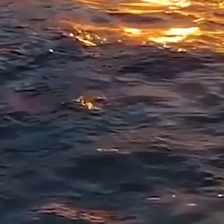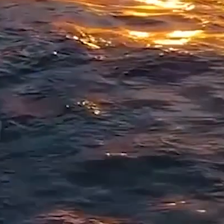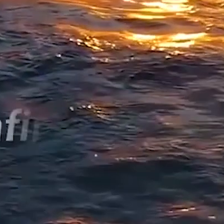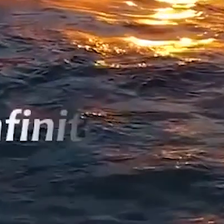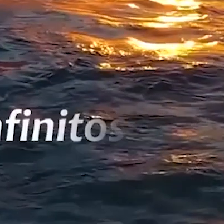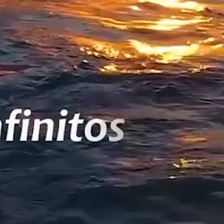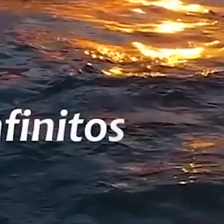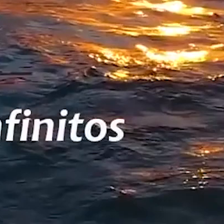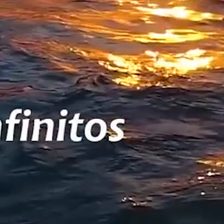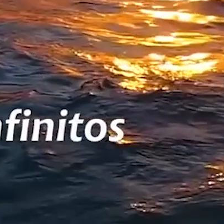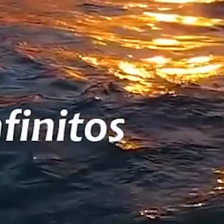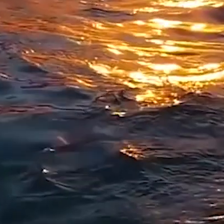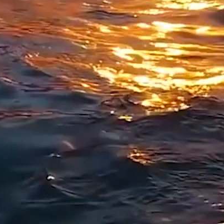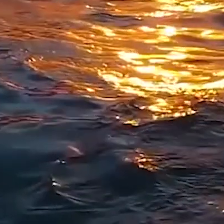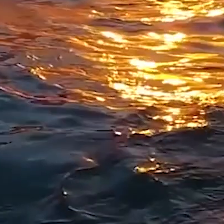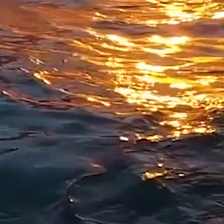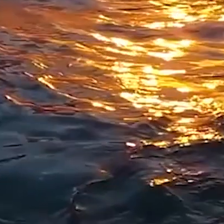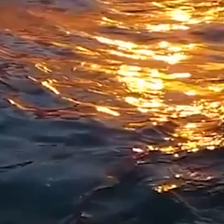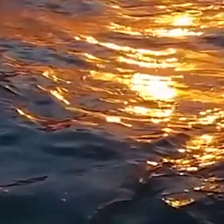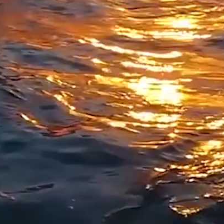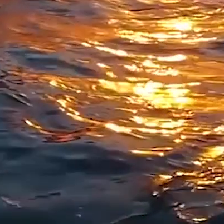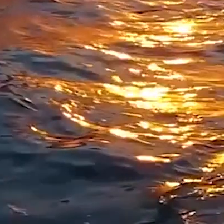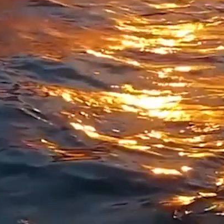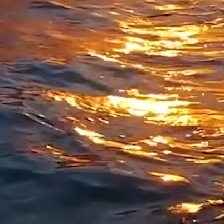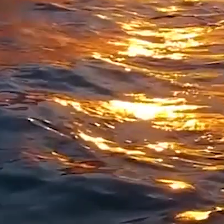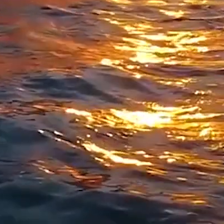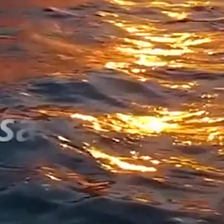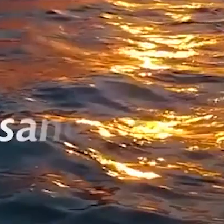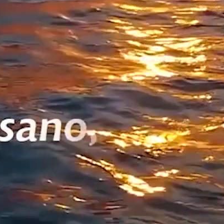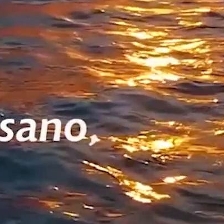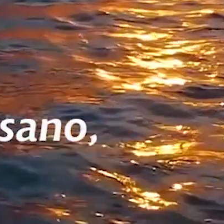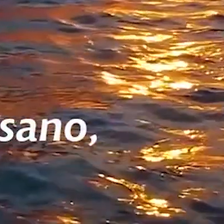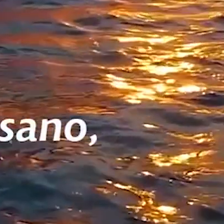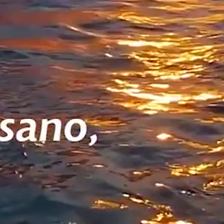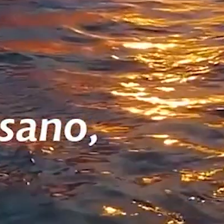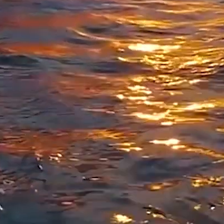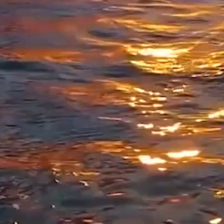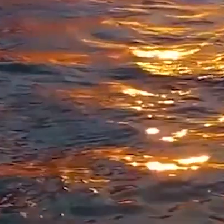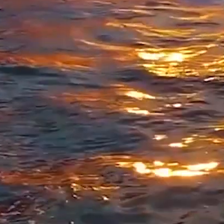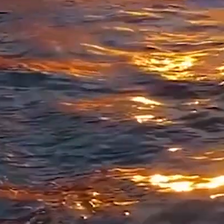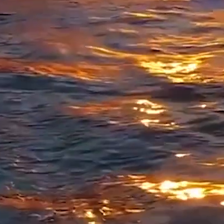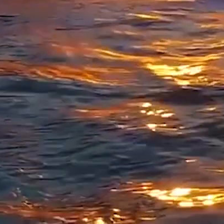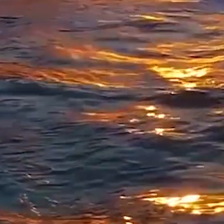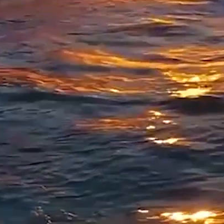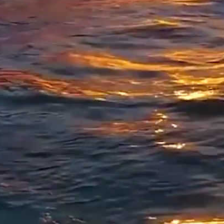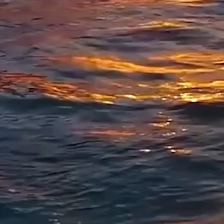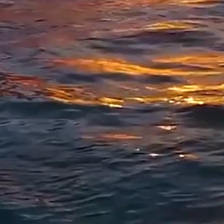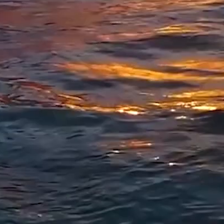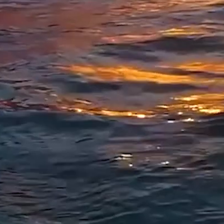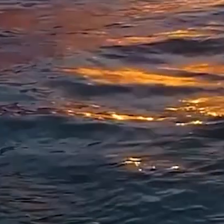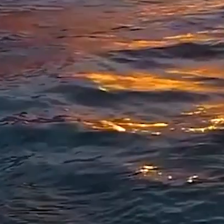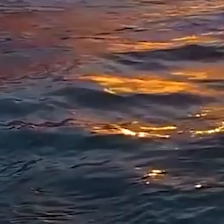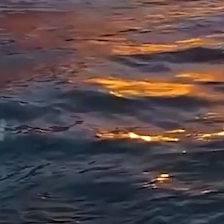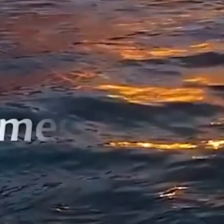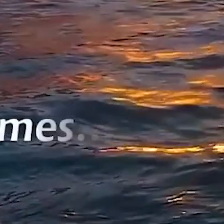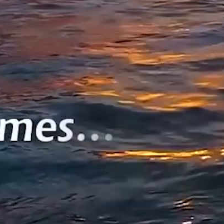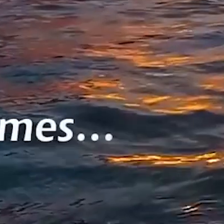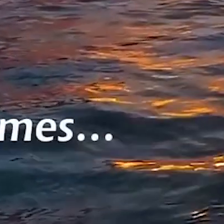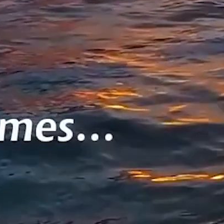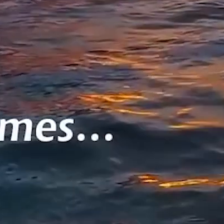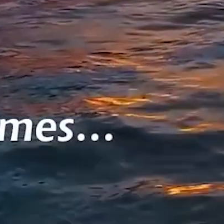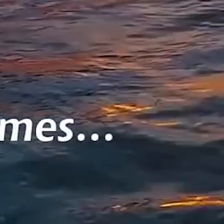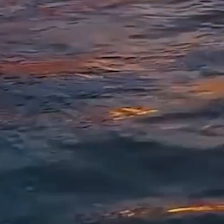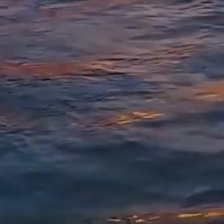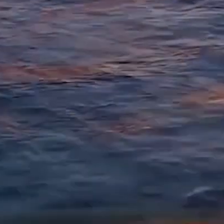mar. Dois infinitos ali se estreitam num abraço insano, azuis, dourados,